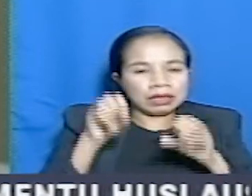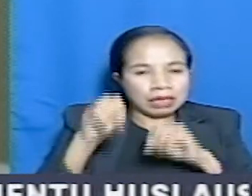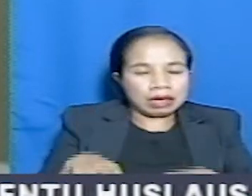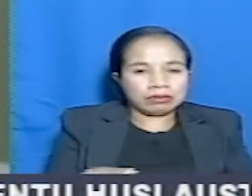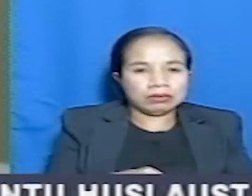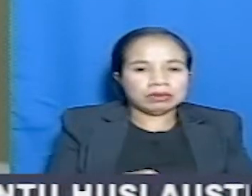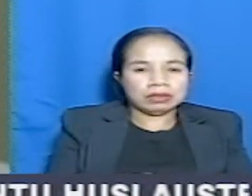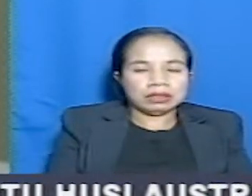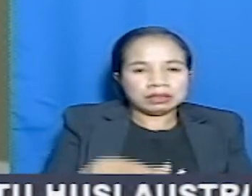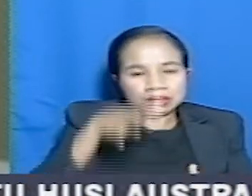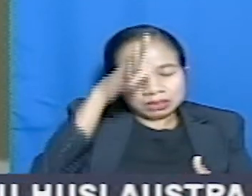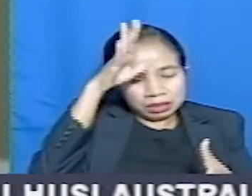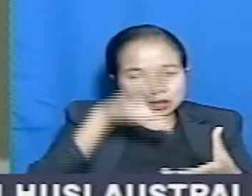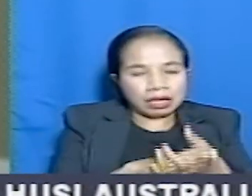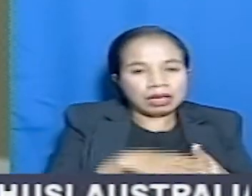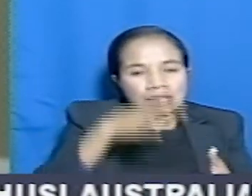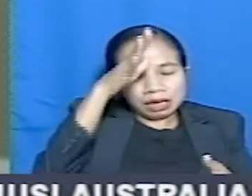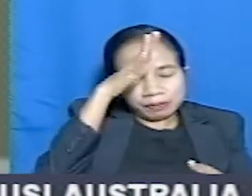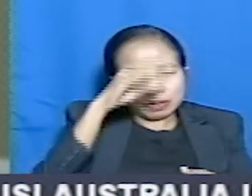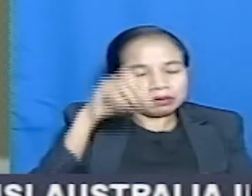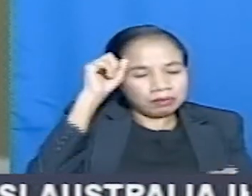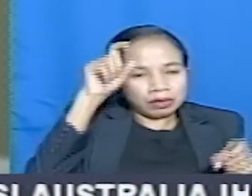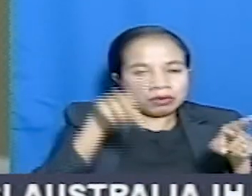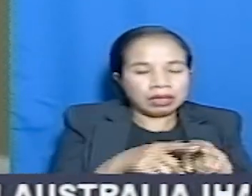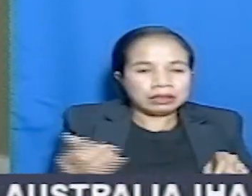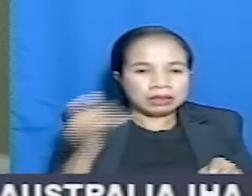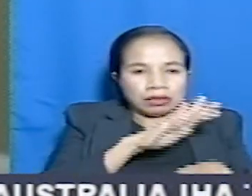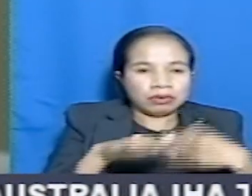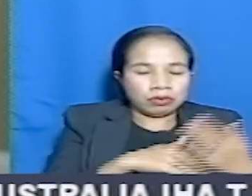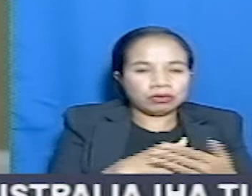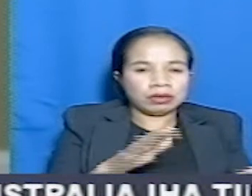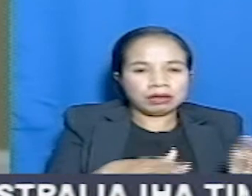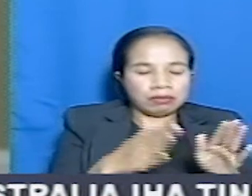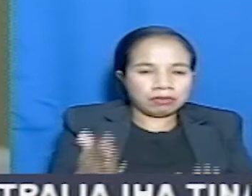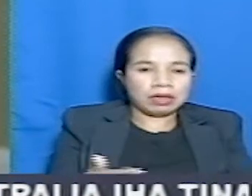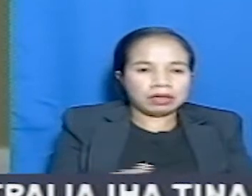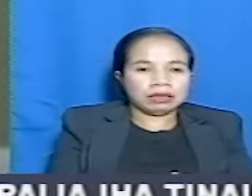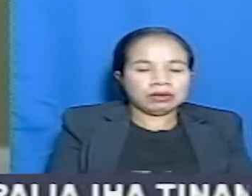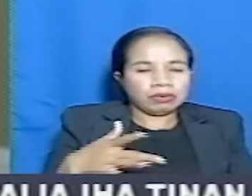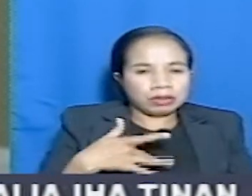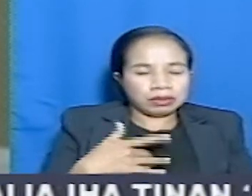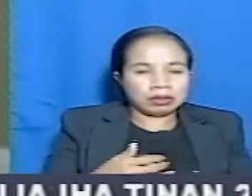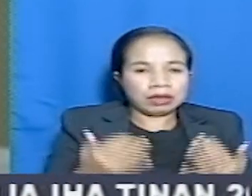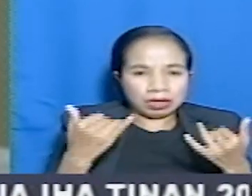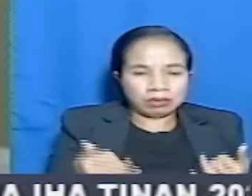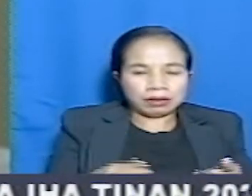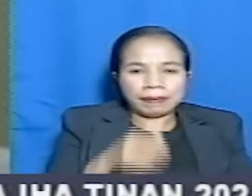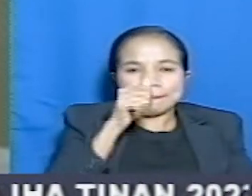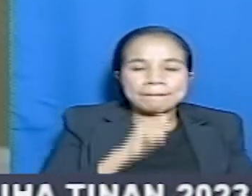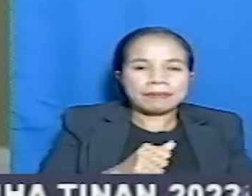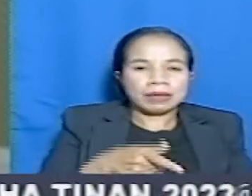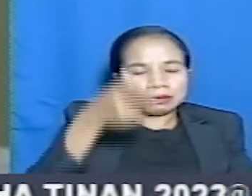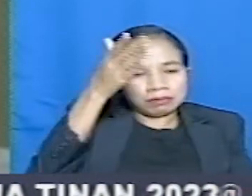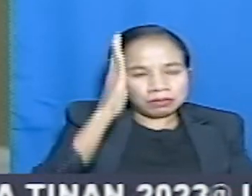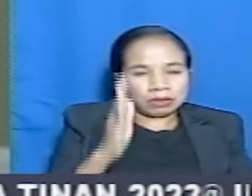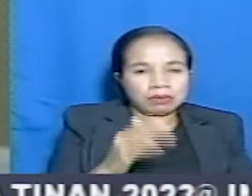ni esposo, ama, mamal em sira roto, bem acmati no sentimento atuele horas ne acmati viha nai maromak